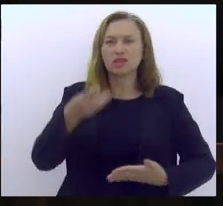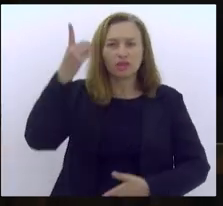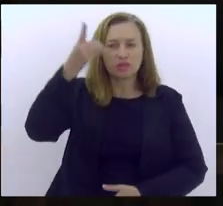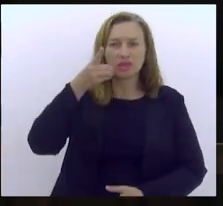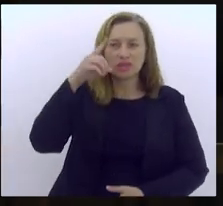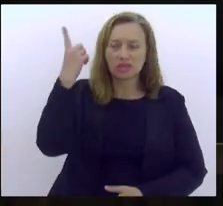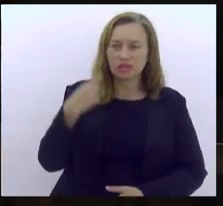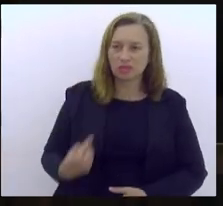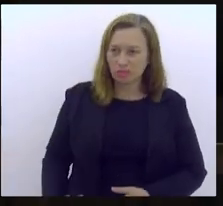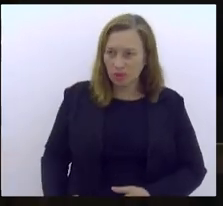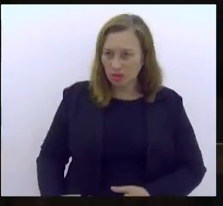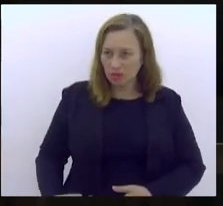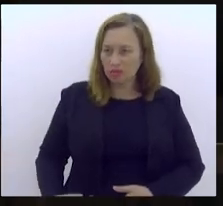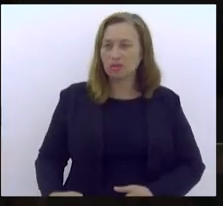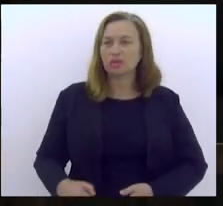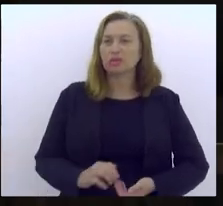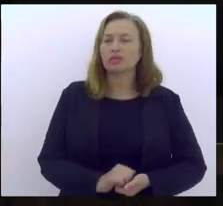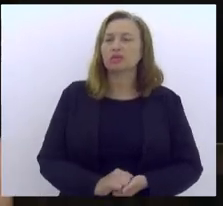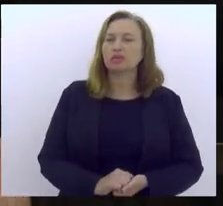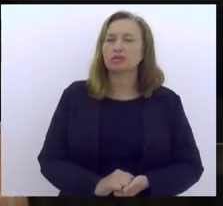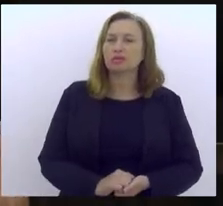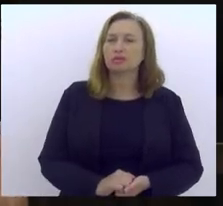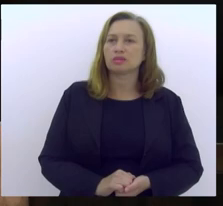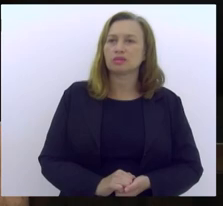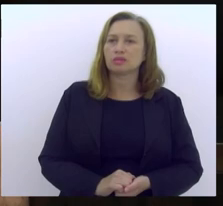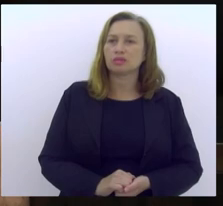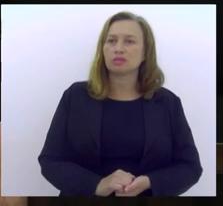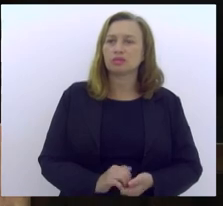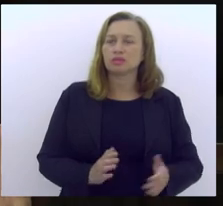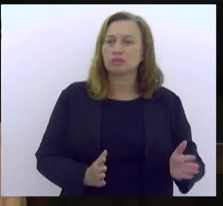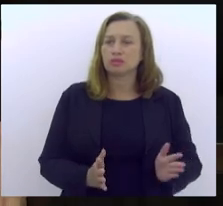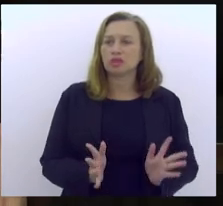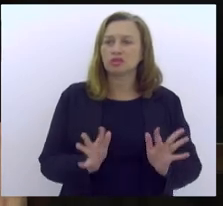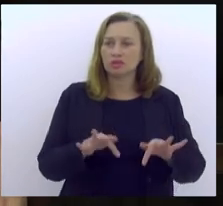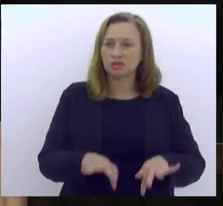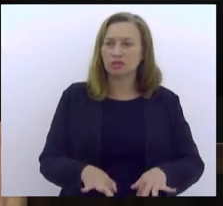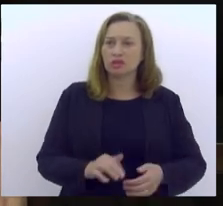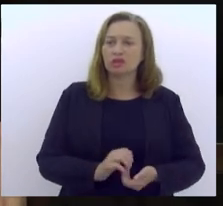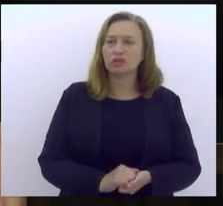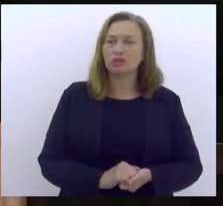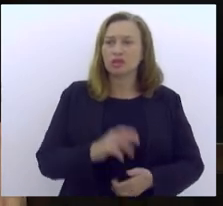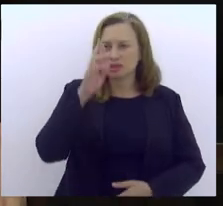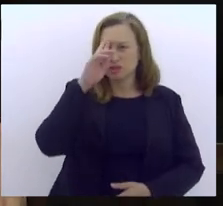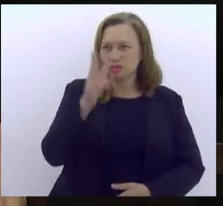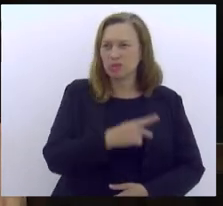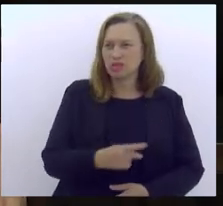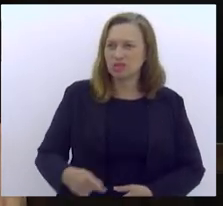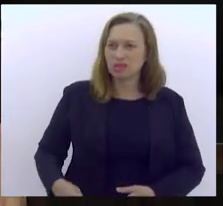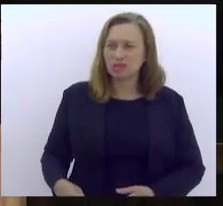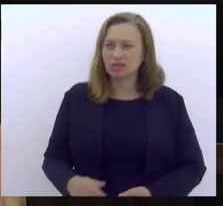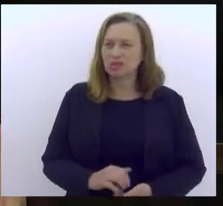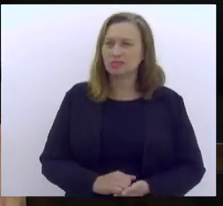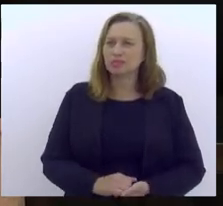Dani Balbi para presidir o expediente final. Presidente, só...